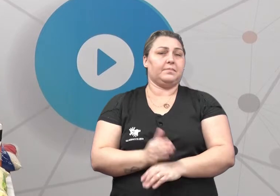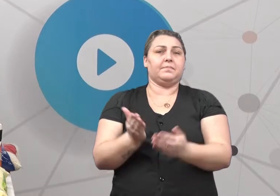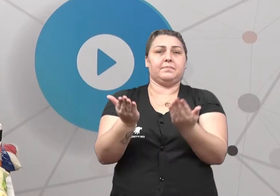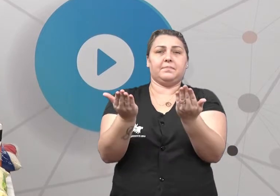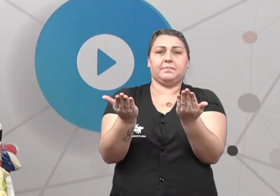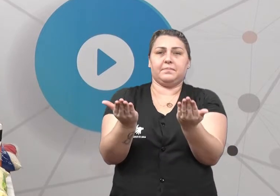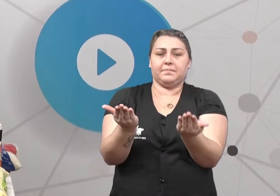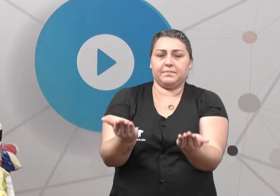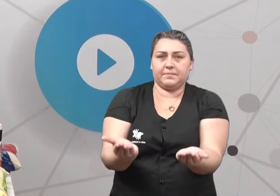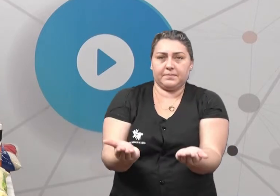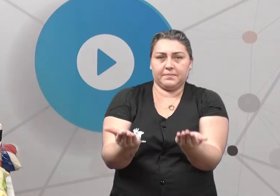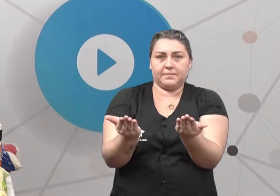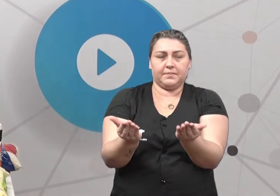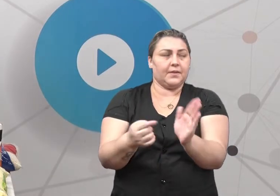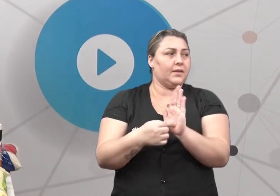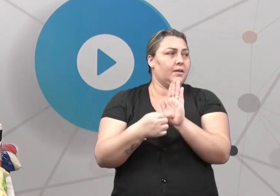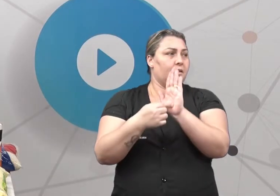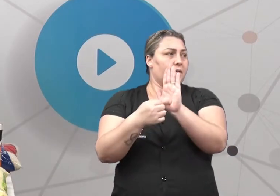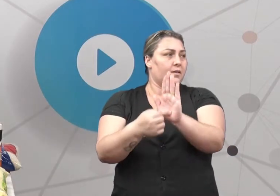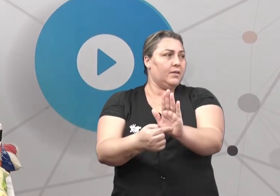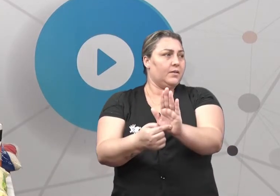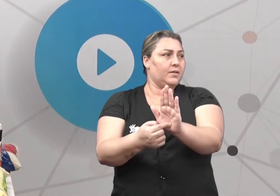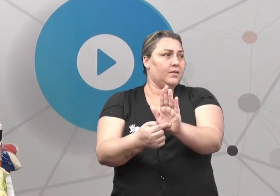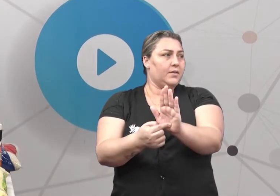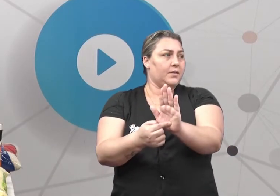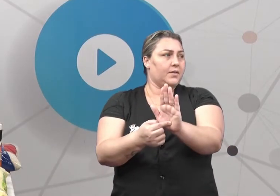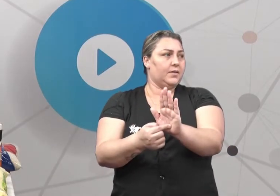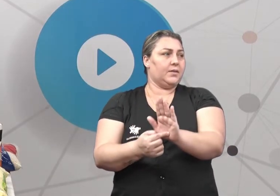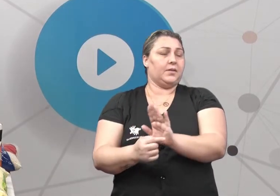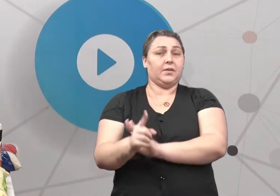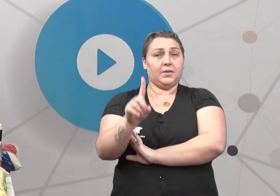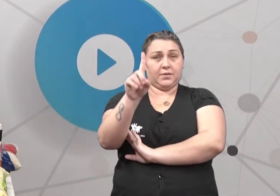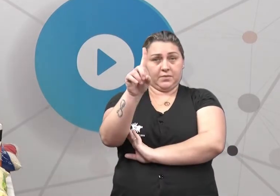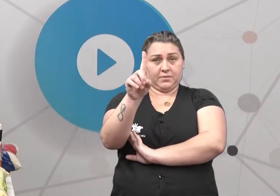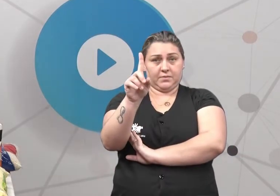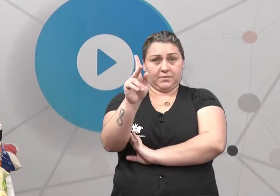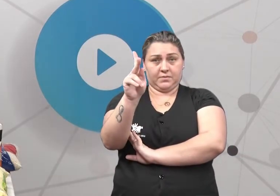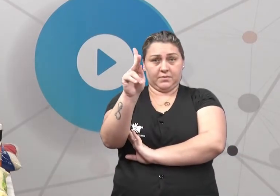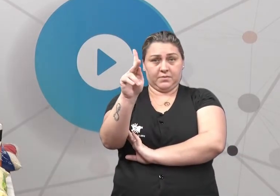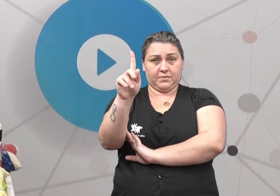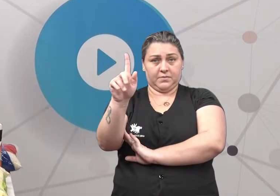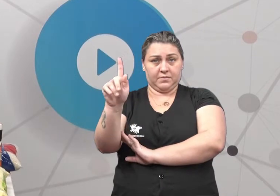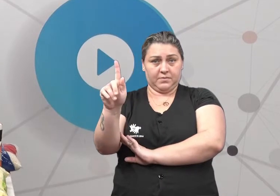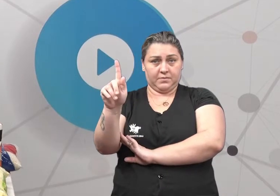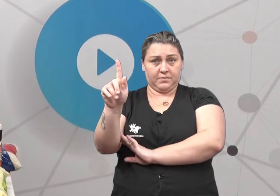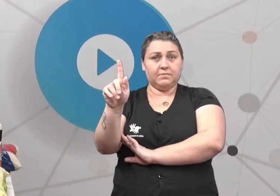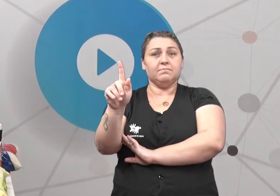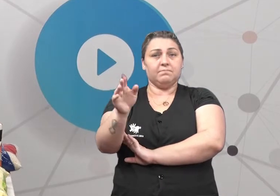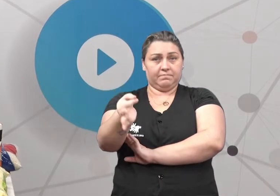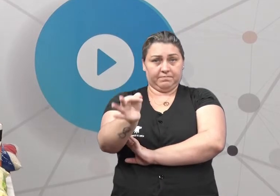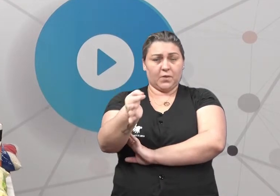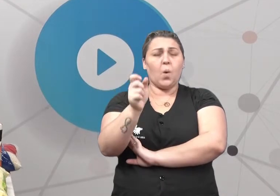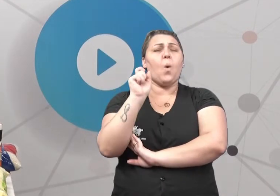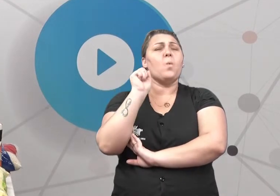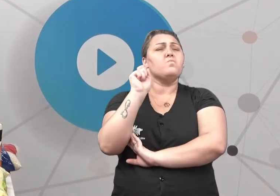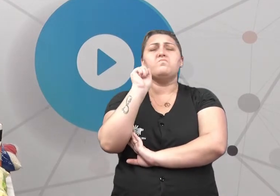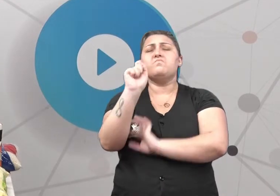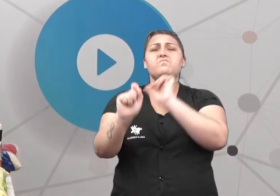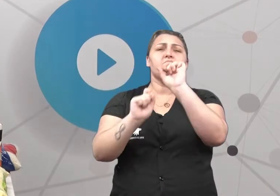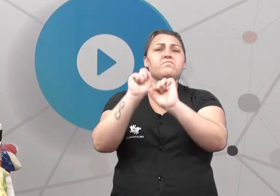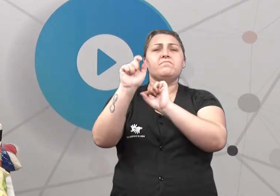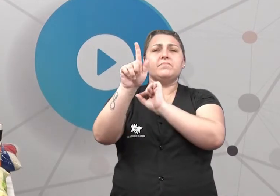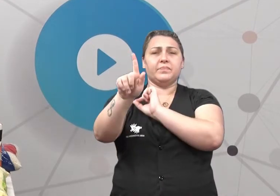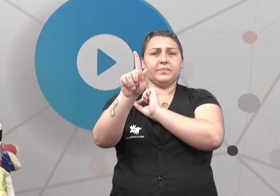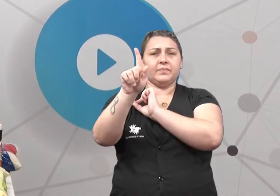pesado, eu queria mostrar para vocês que aqui nós temos 1 quilo, certinho? E o que é o grama? O